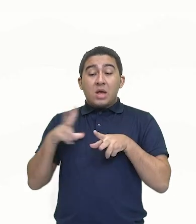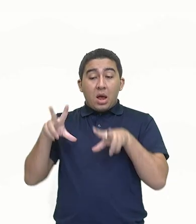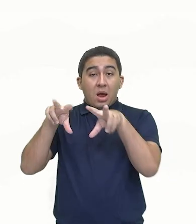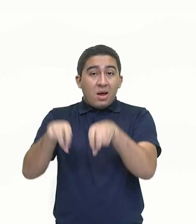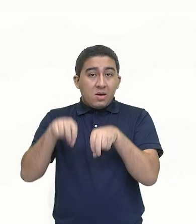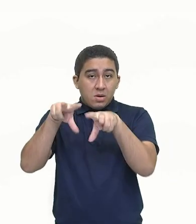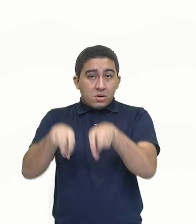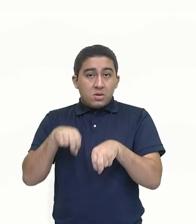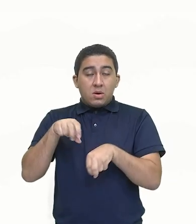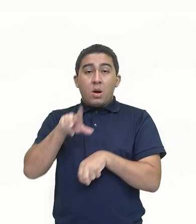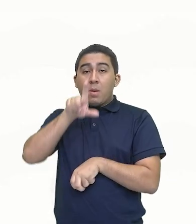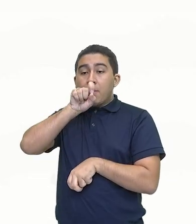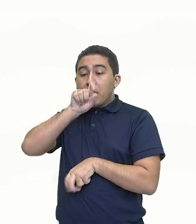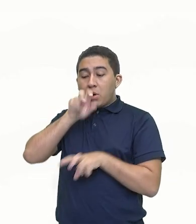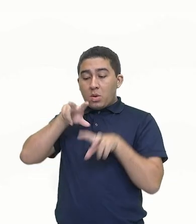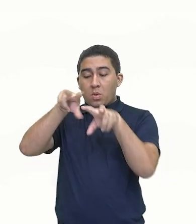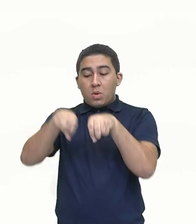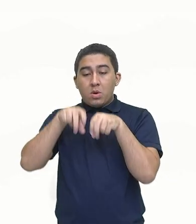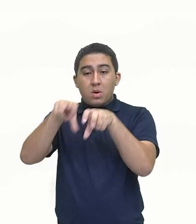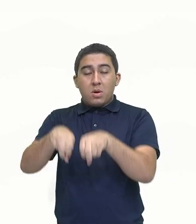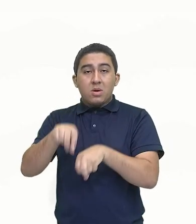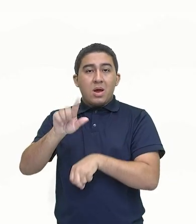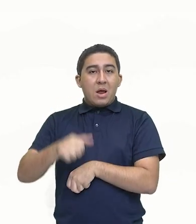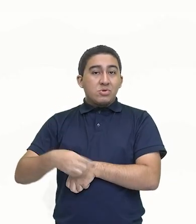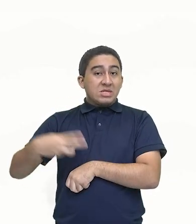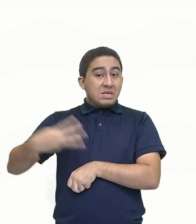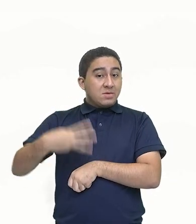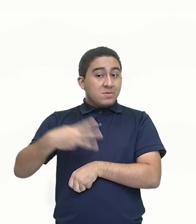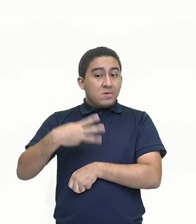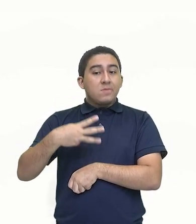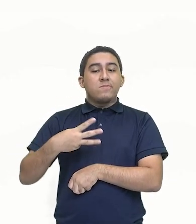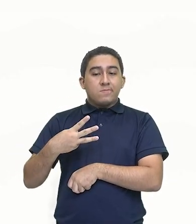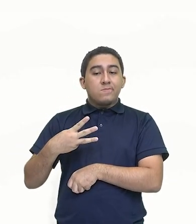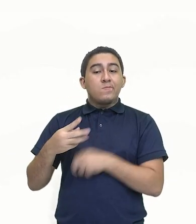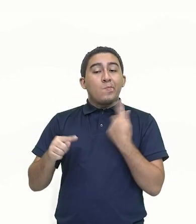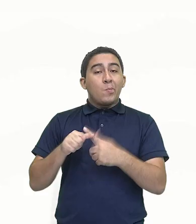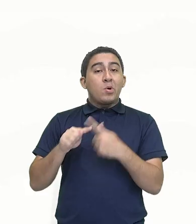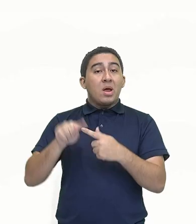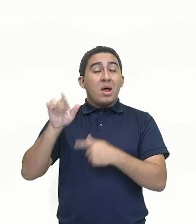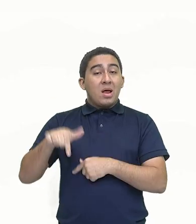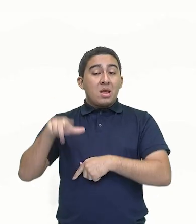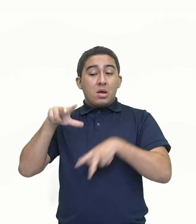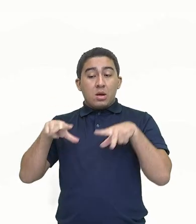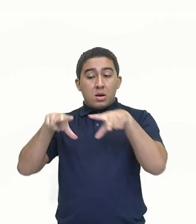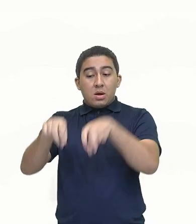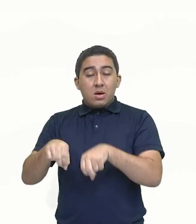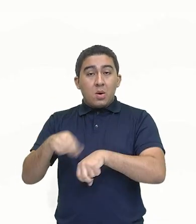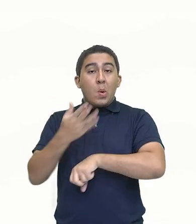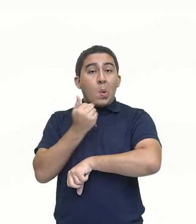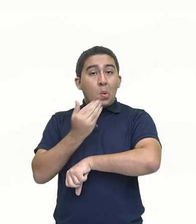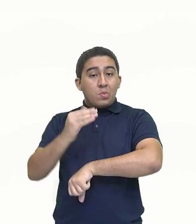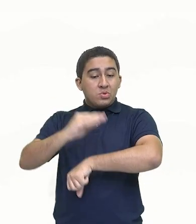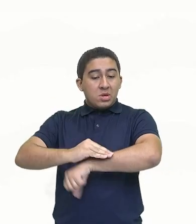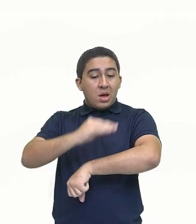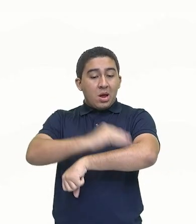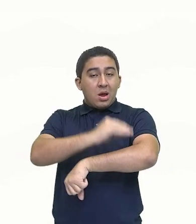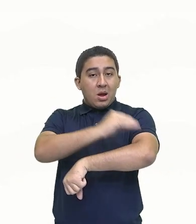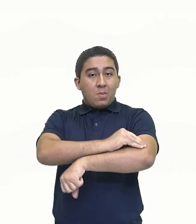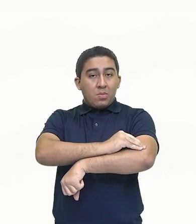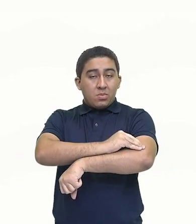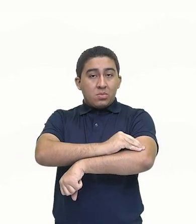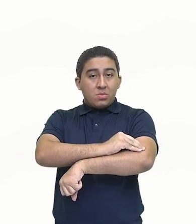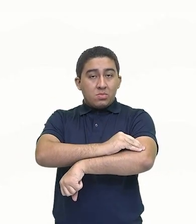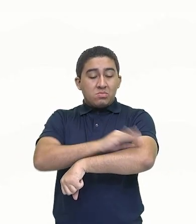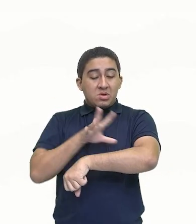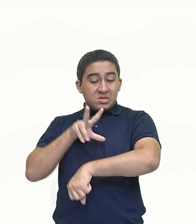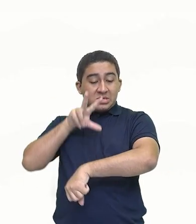é um consumidor terciário nesse exemplo. E assim porque ela se alimenta do sapo, neste